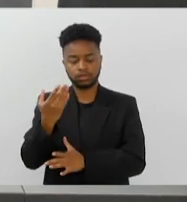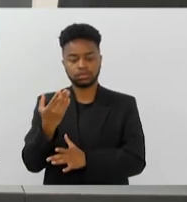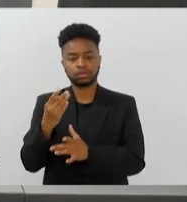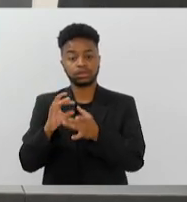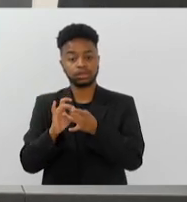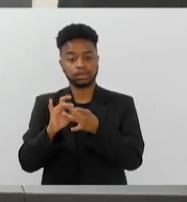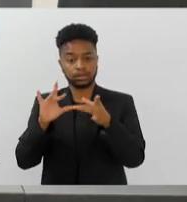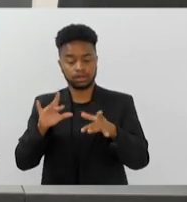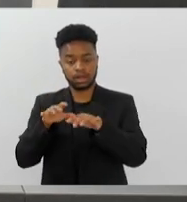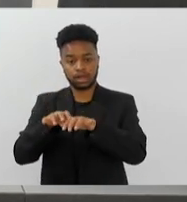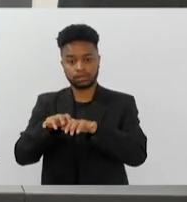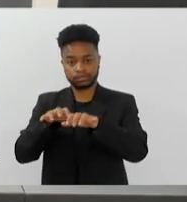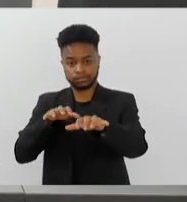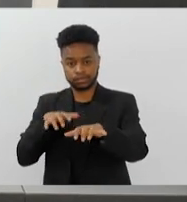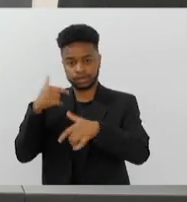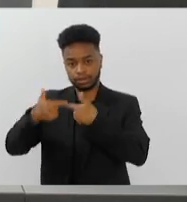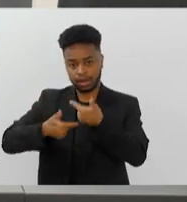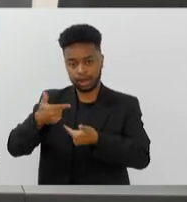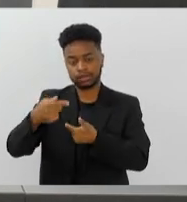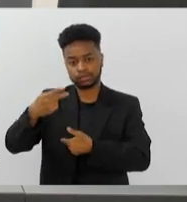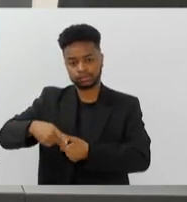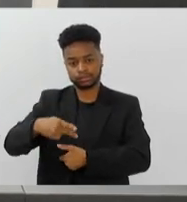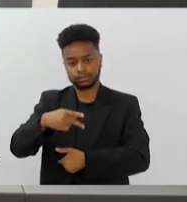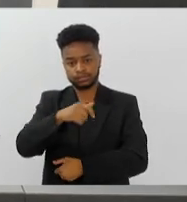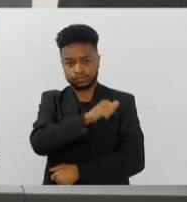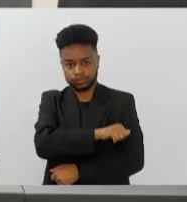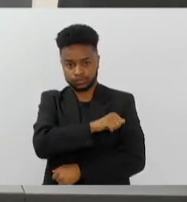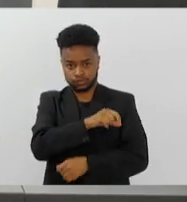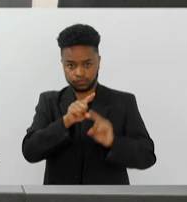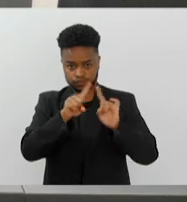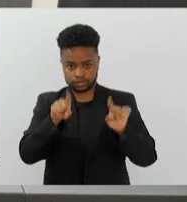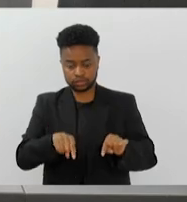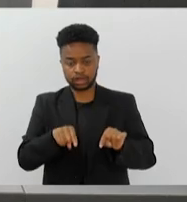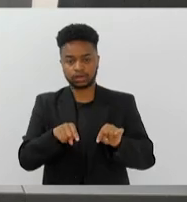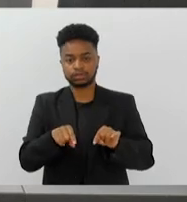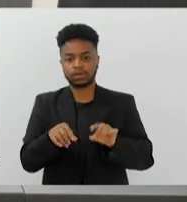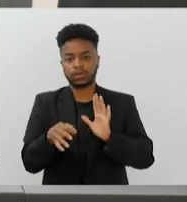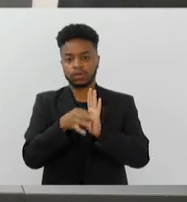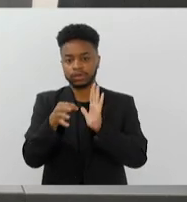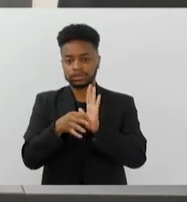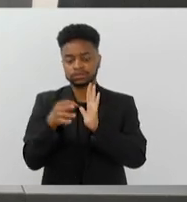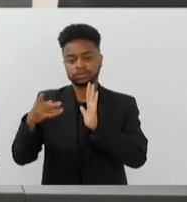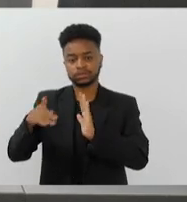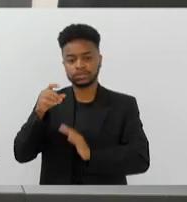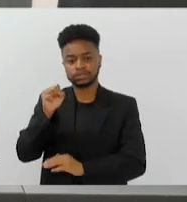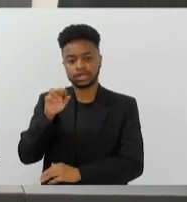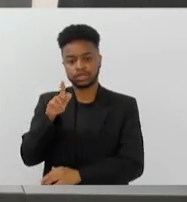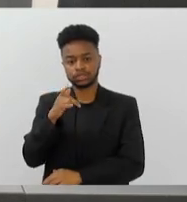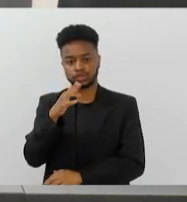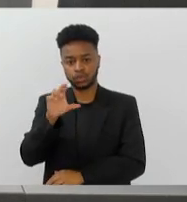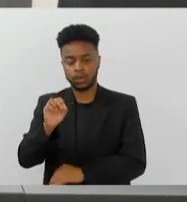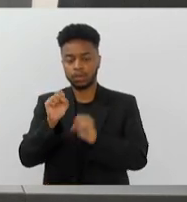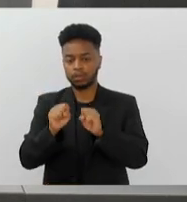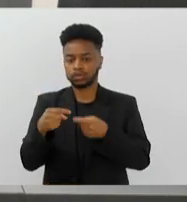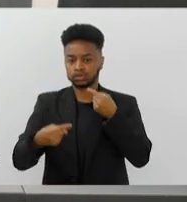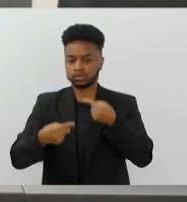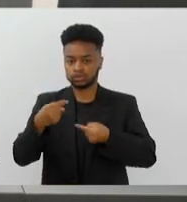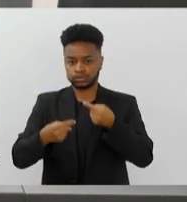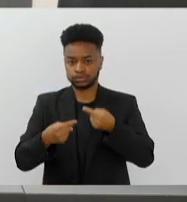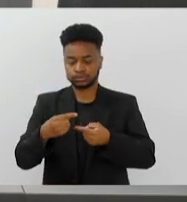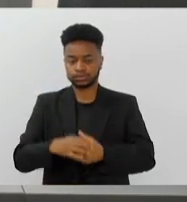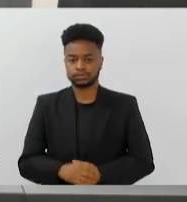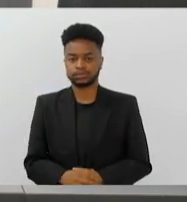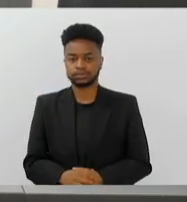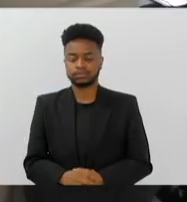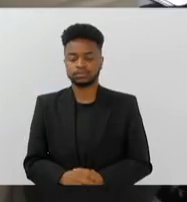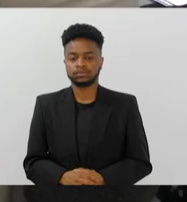estaduais nos casos em que menciona. O parecer é pela constitucionalidade, do doutor Serginho. Em discussão. Presidente. Para discutir, deputado